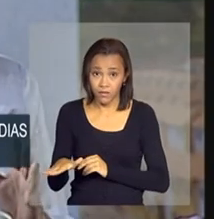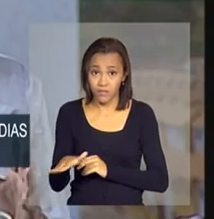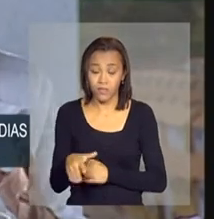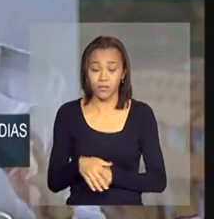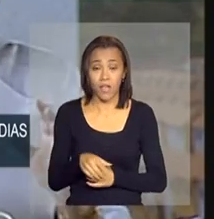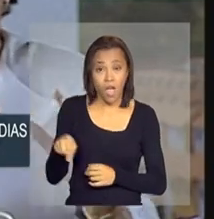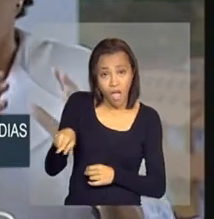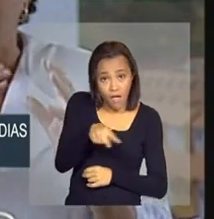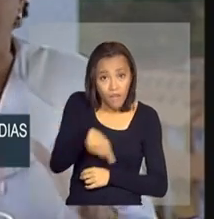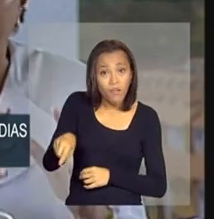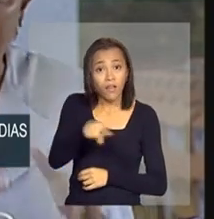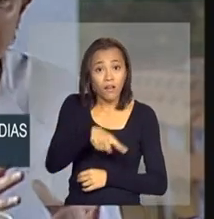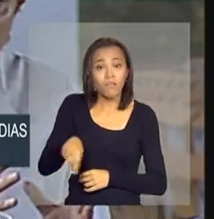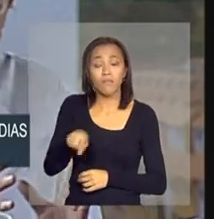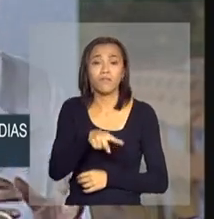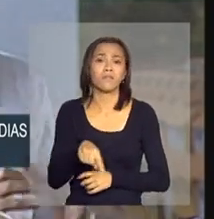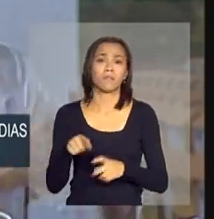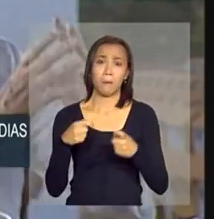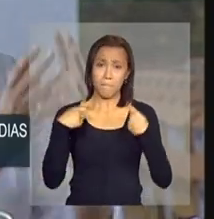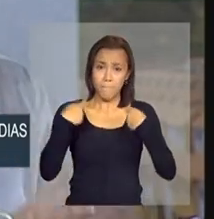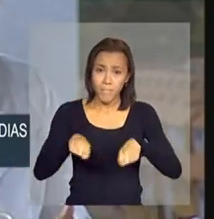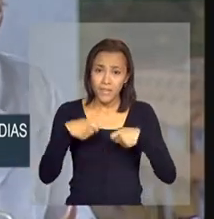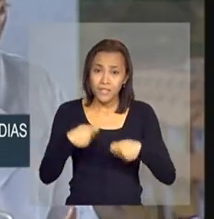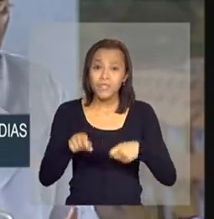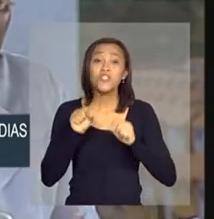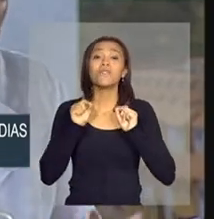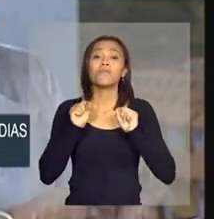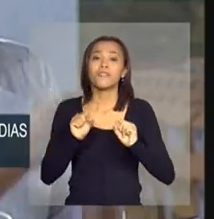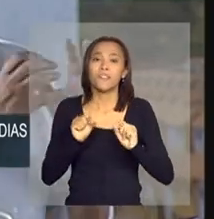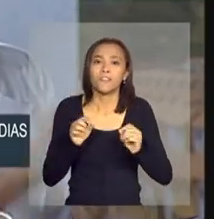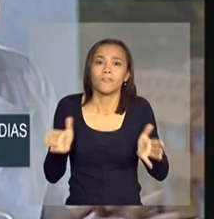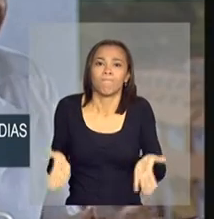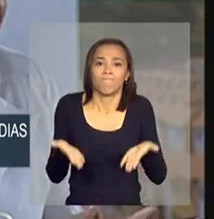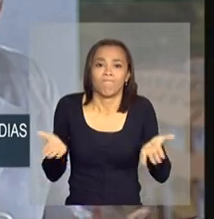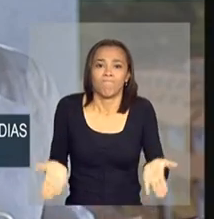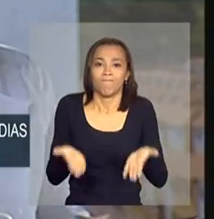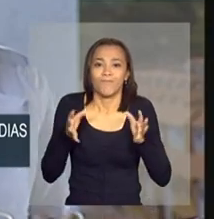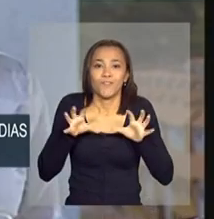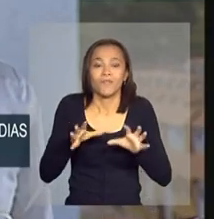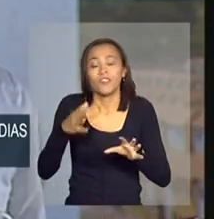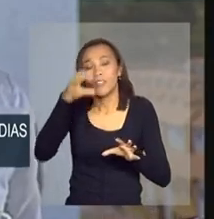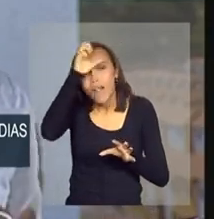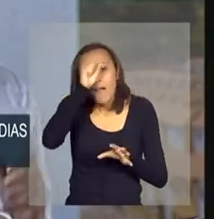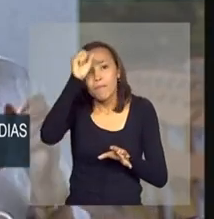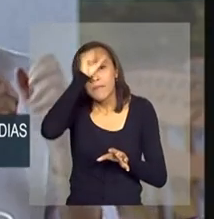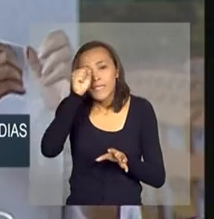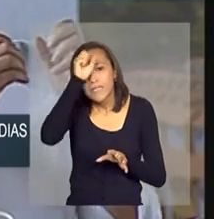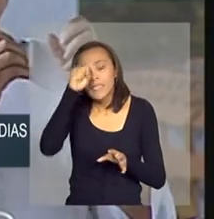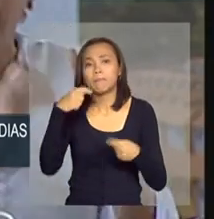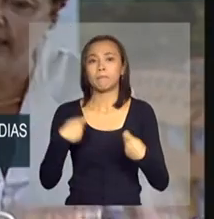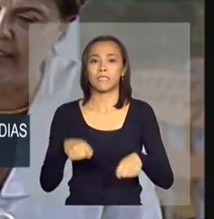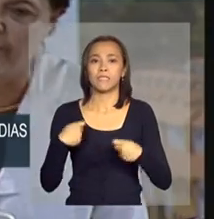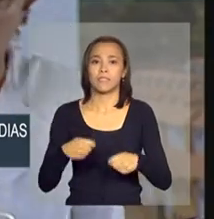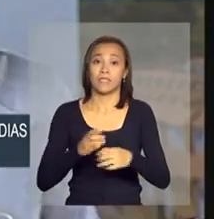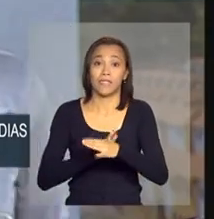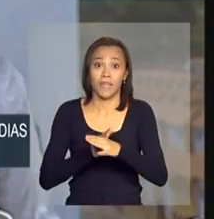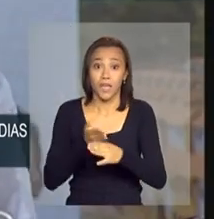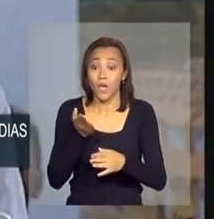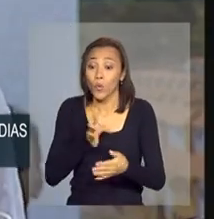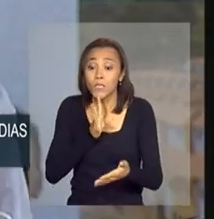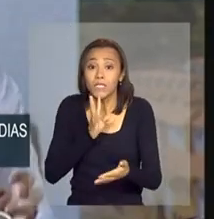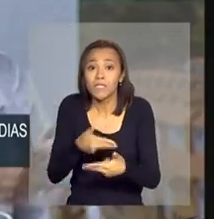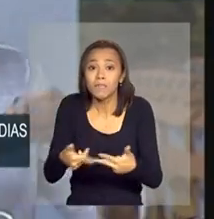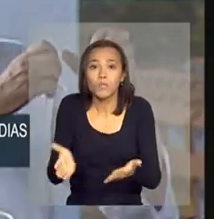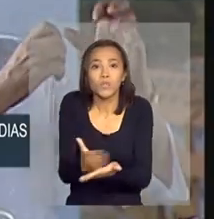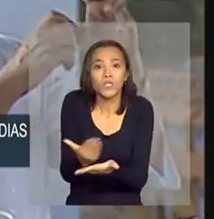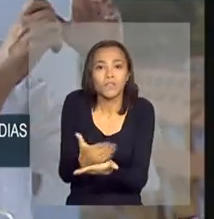elas precisam de estímulo para aprender precisam de ter acesso a livro